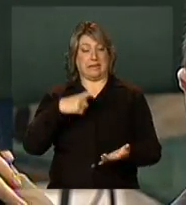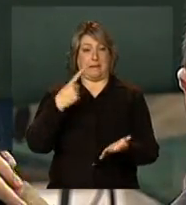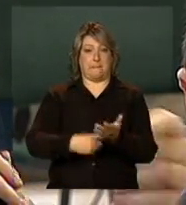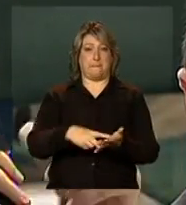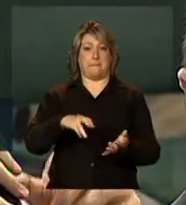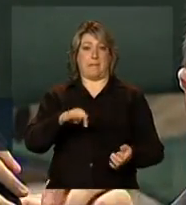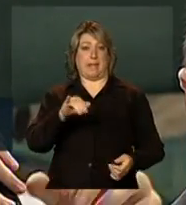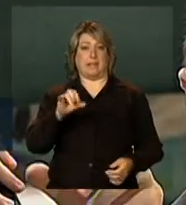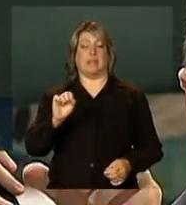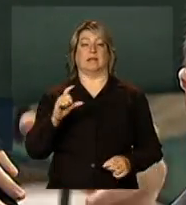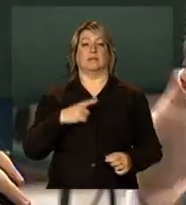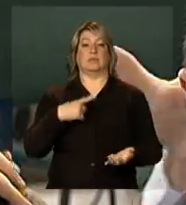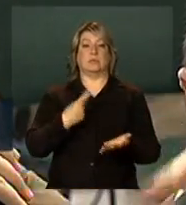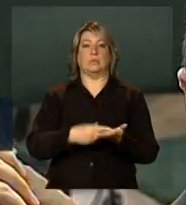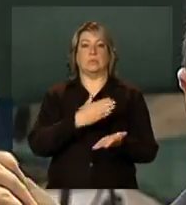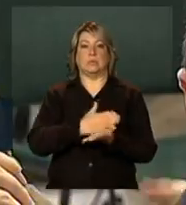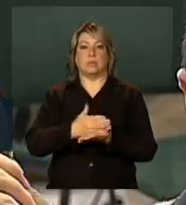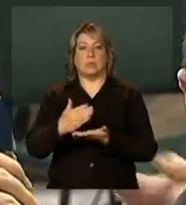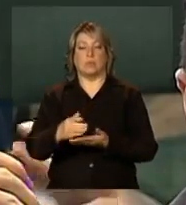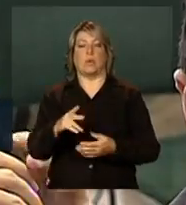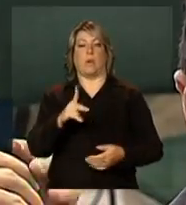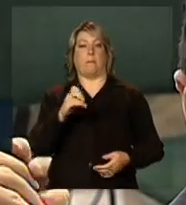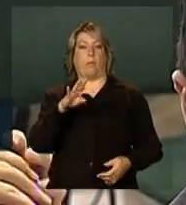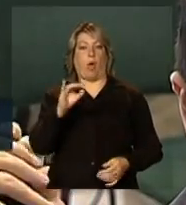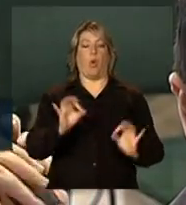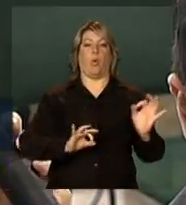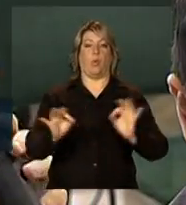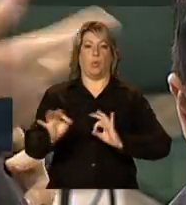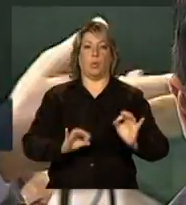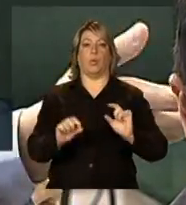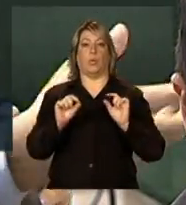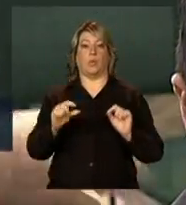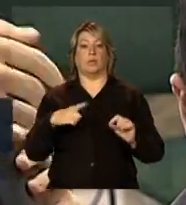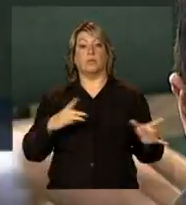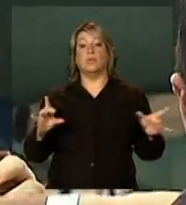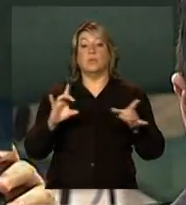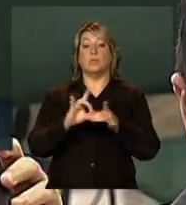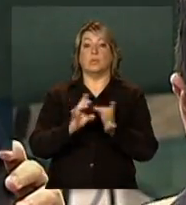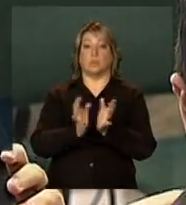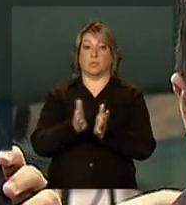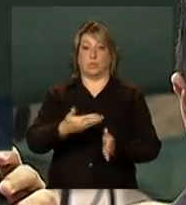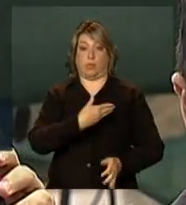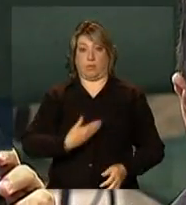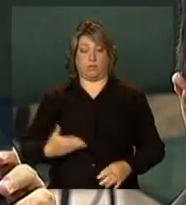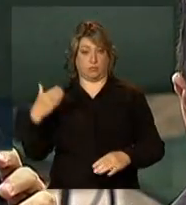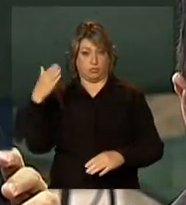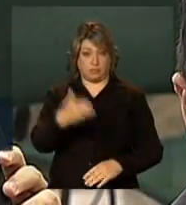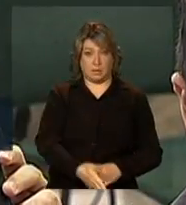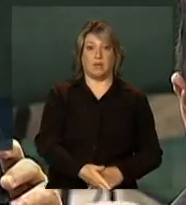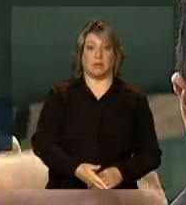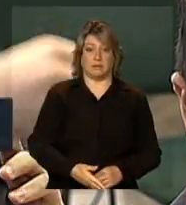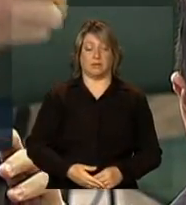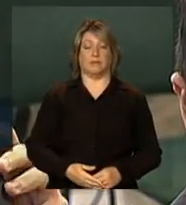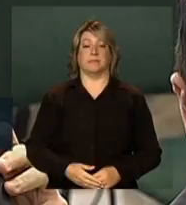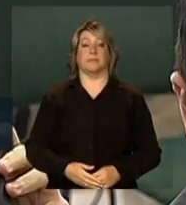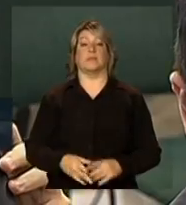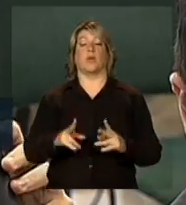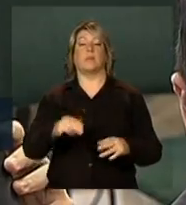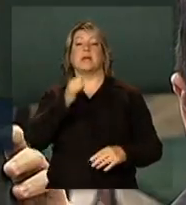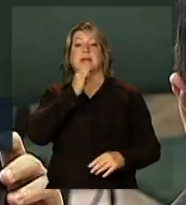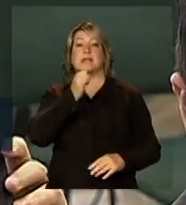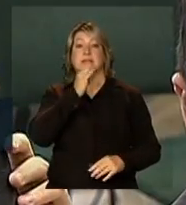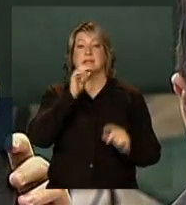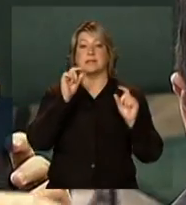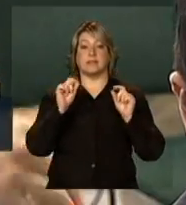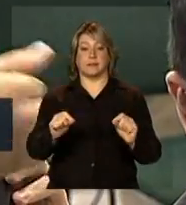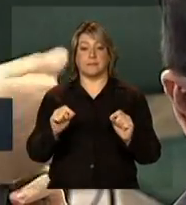especialmente nos portos organizados, aqueles que a intervenção do governo pode ser direta, por assim dizer. Como, por exemplo,